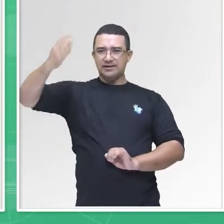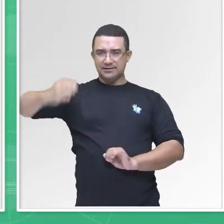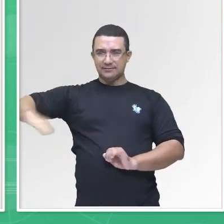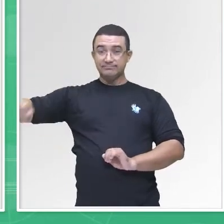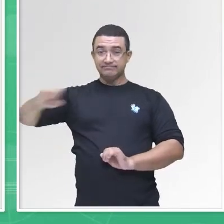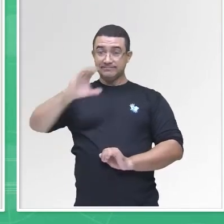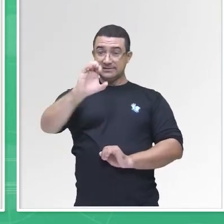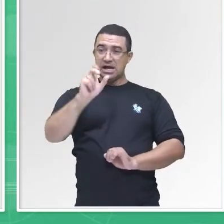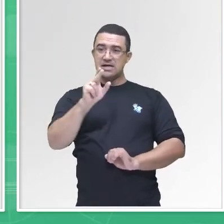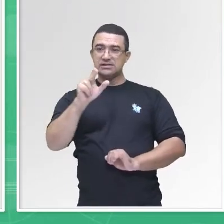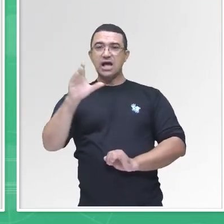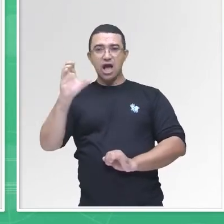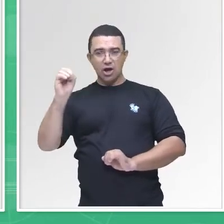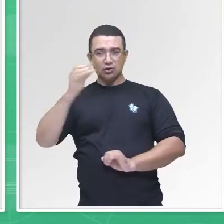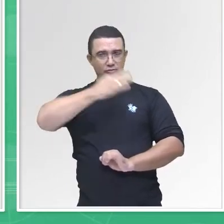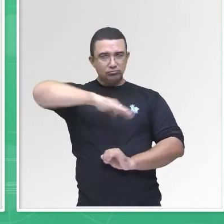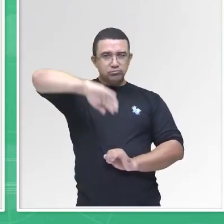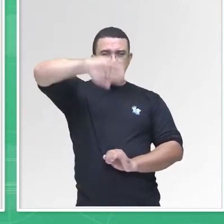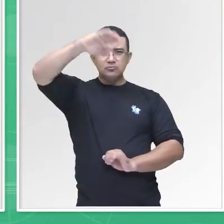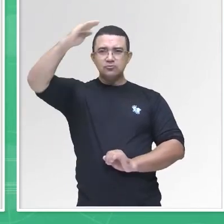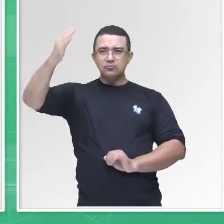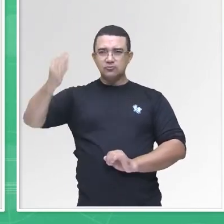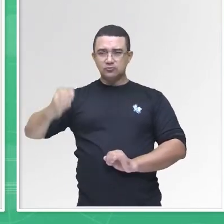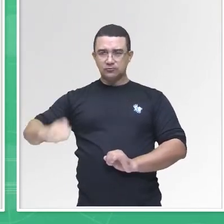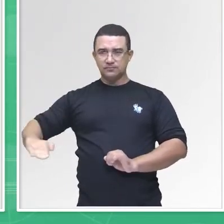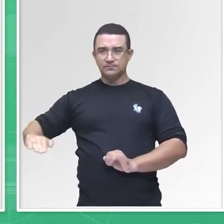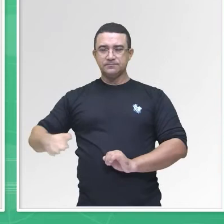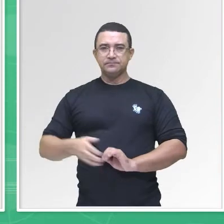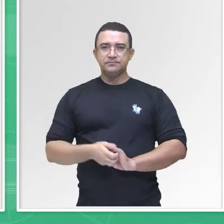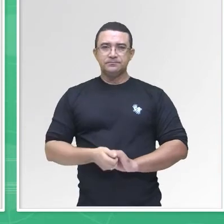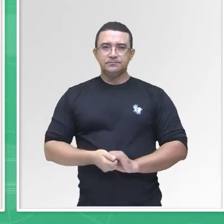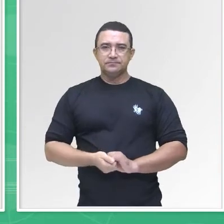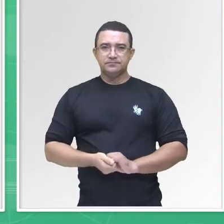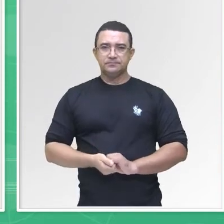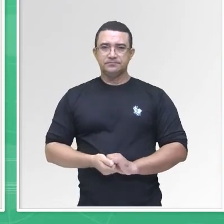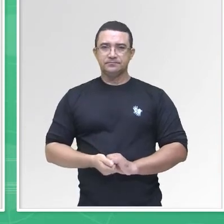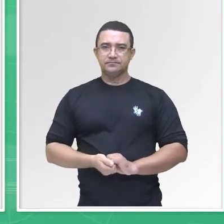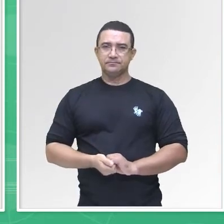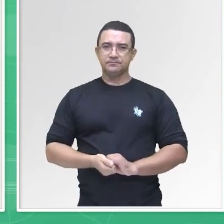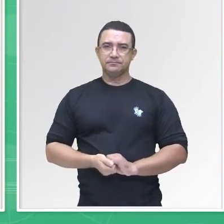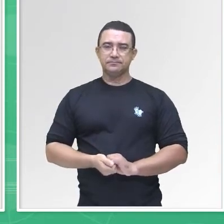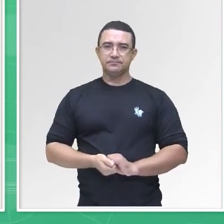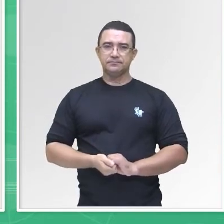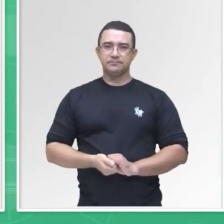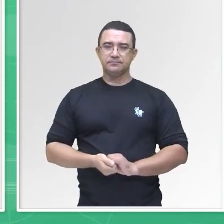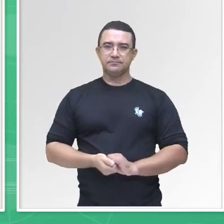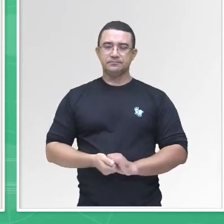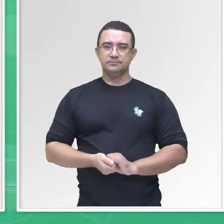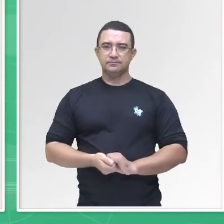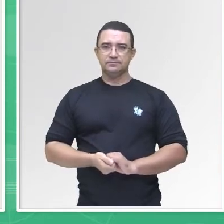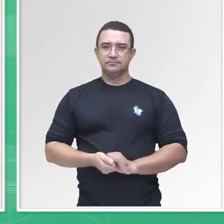la E, la R, la R. E lá, o,